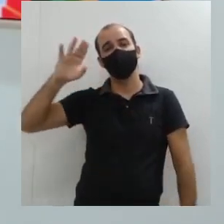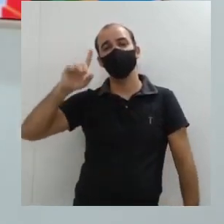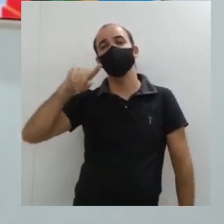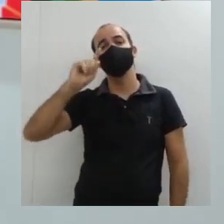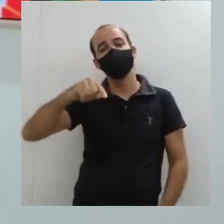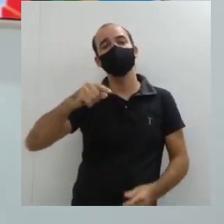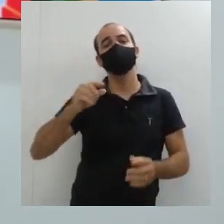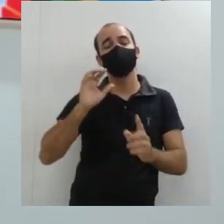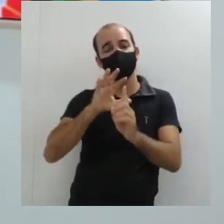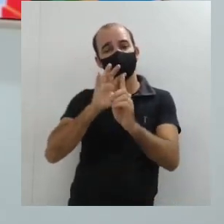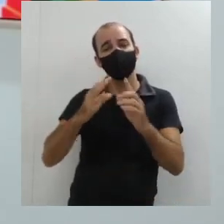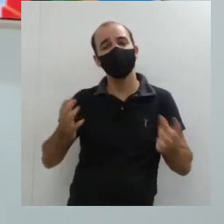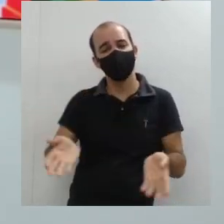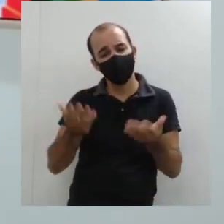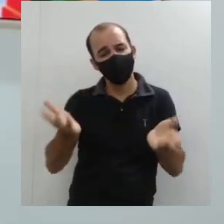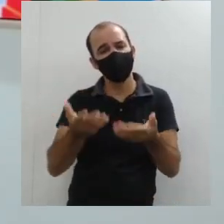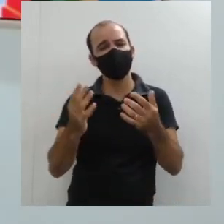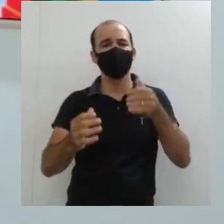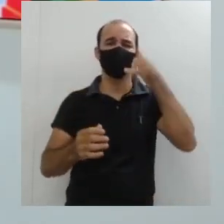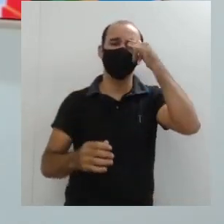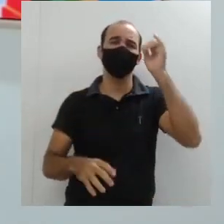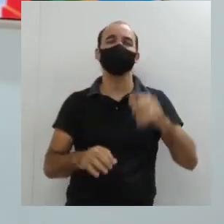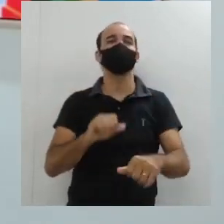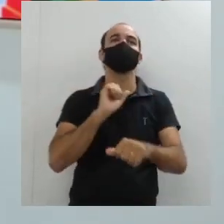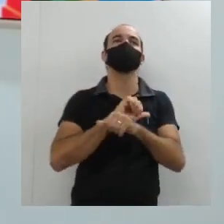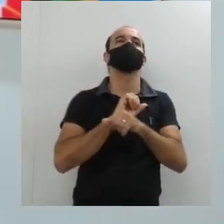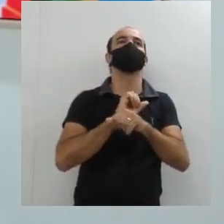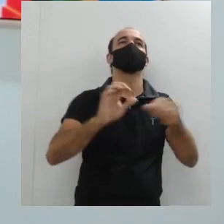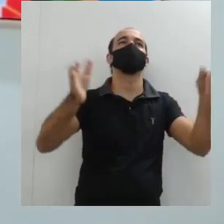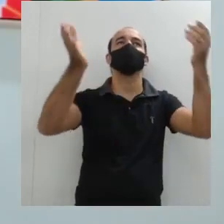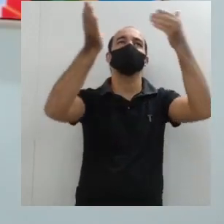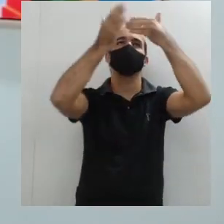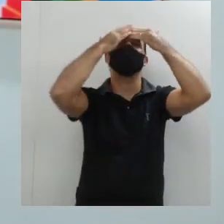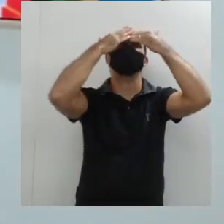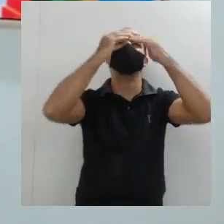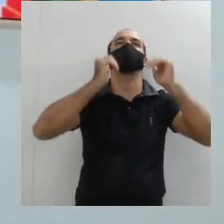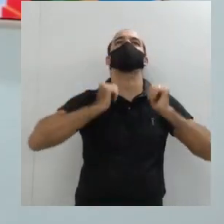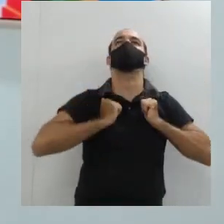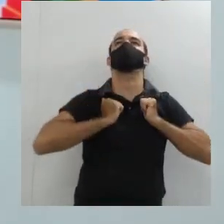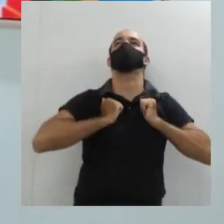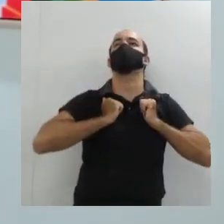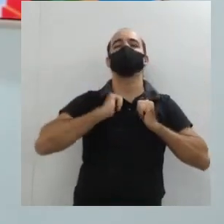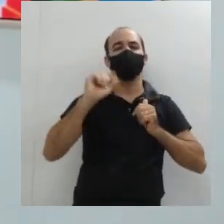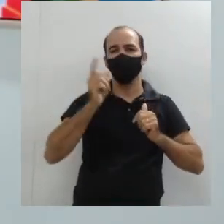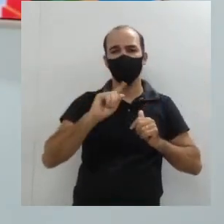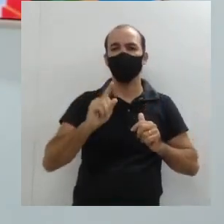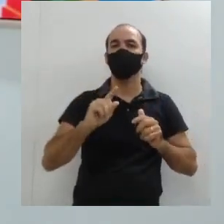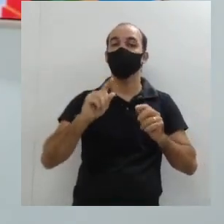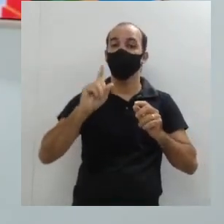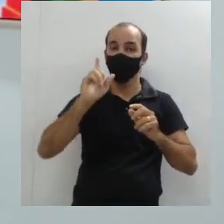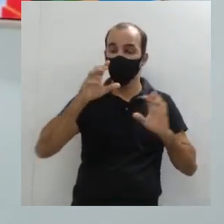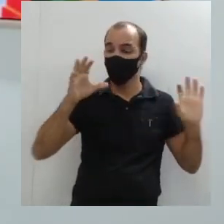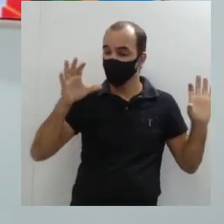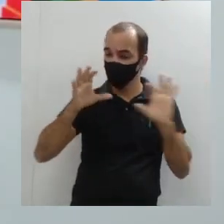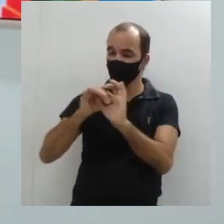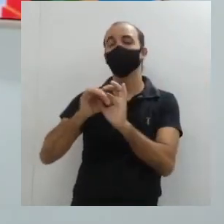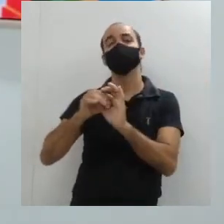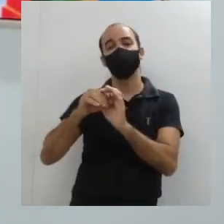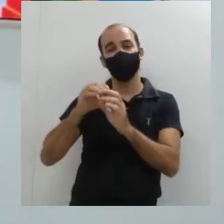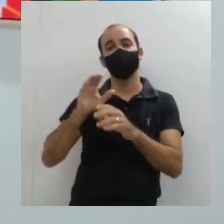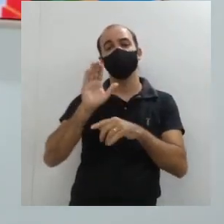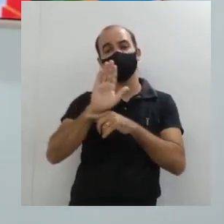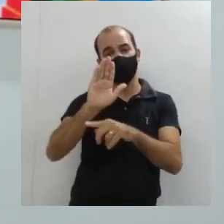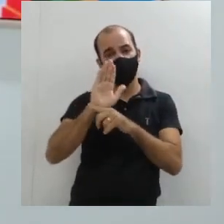espaço, que você fique estagnado. Porque toda pessoa que pretende, que desenvolve, que busca o filosofar, ela